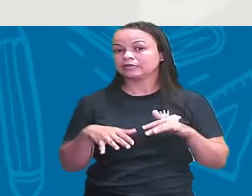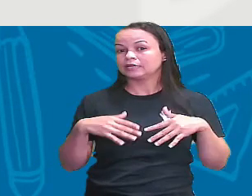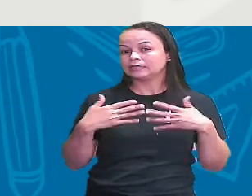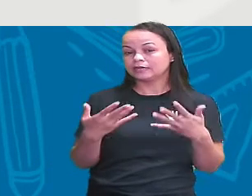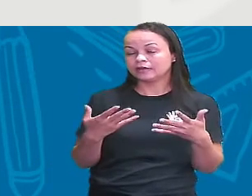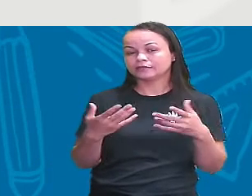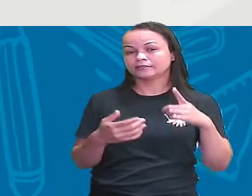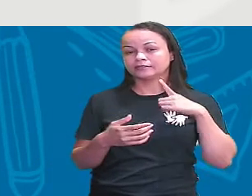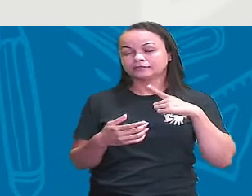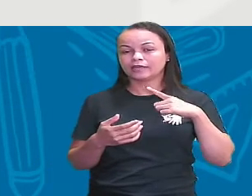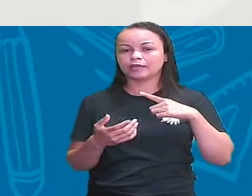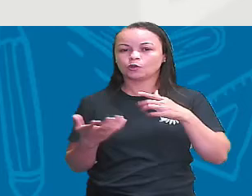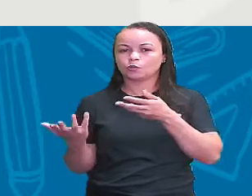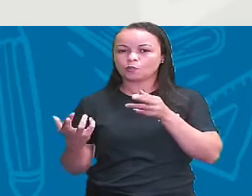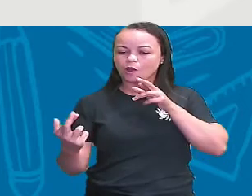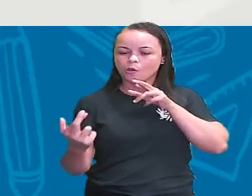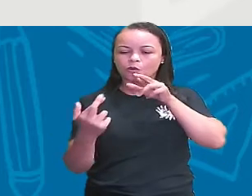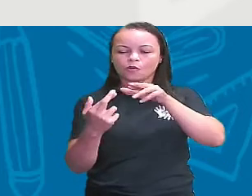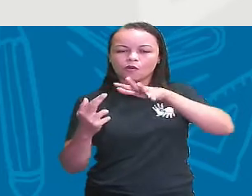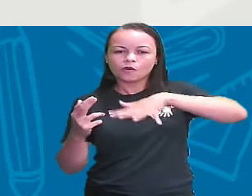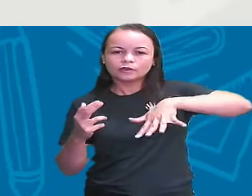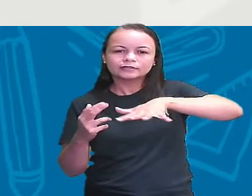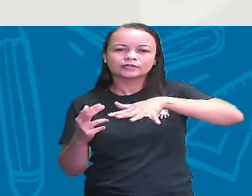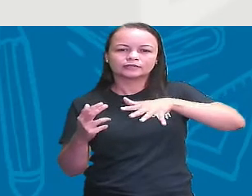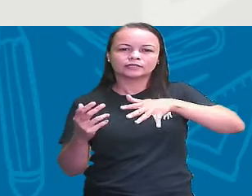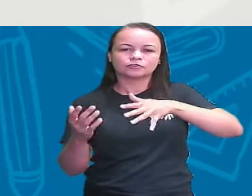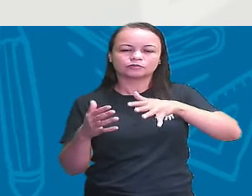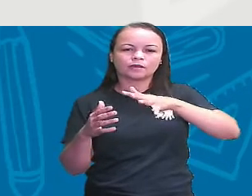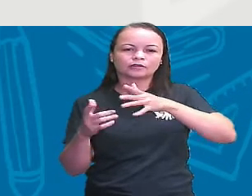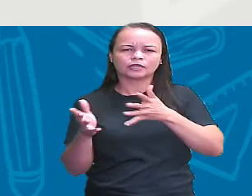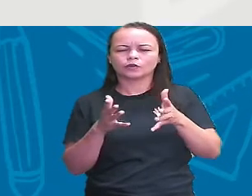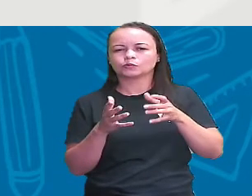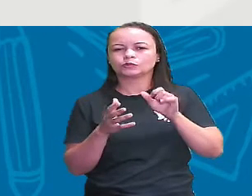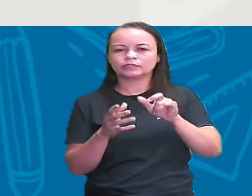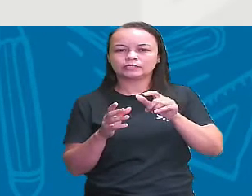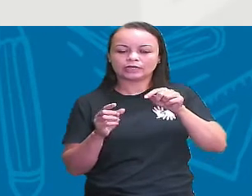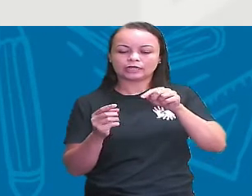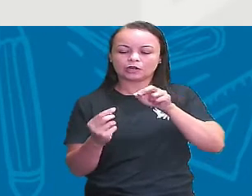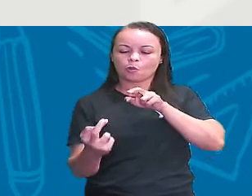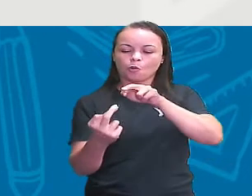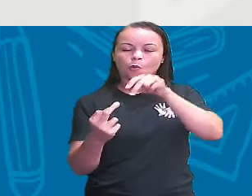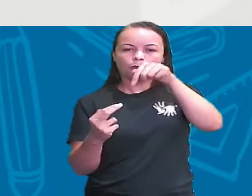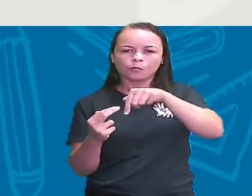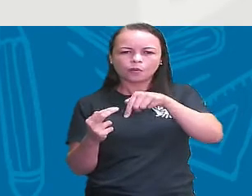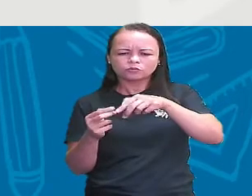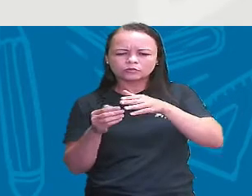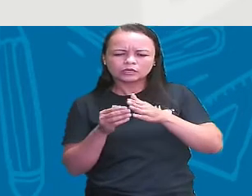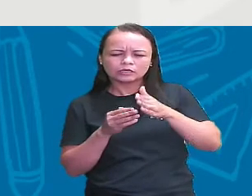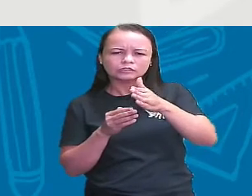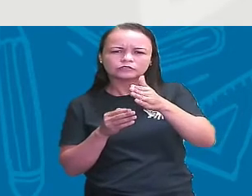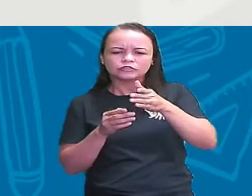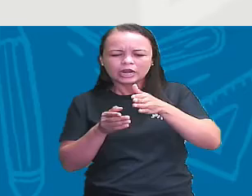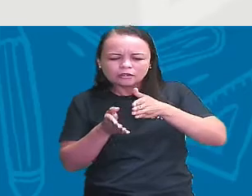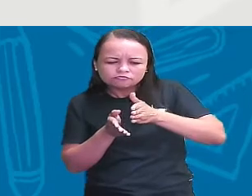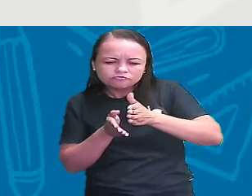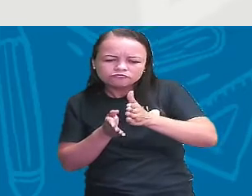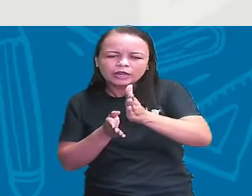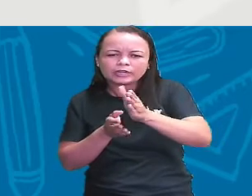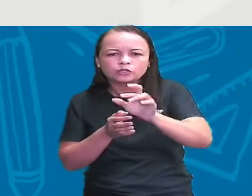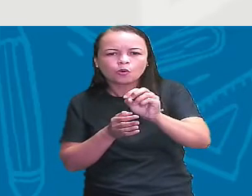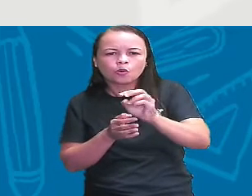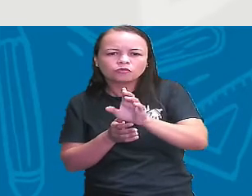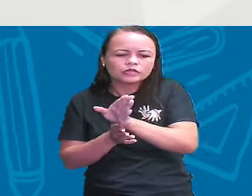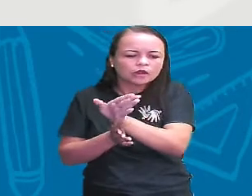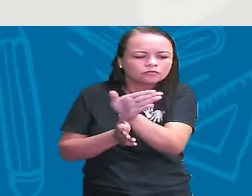uma orientação espacial aí. Se depois daquele ponto você segue em frente, se você vira à direita ou à esquerda, ou se